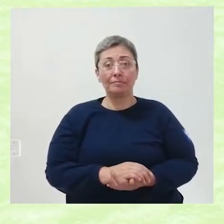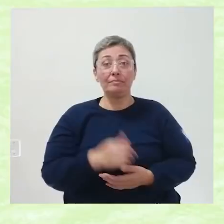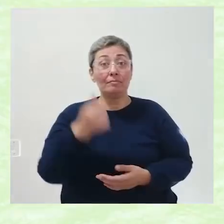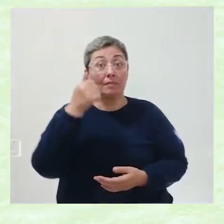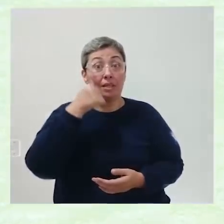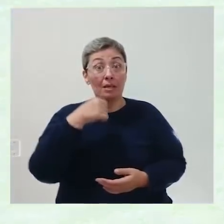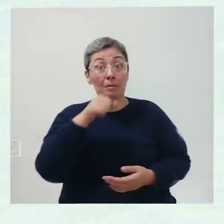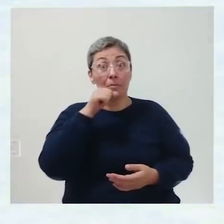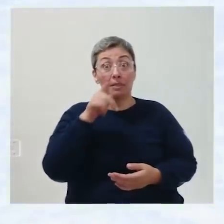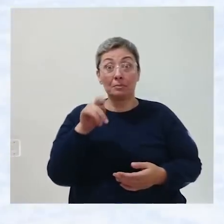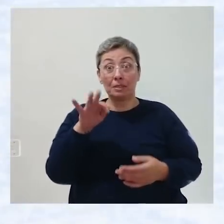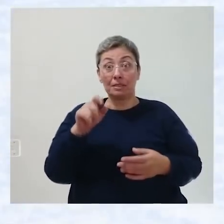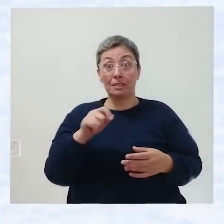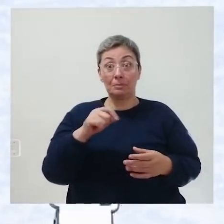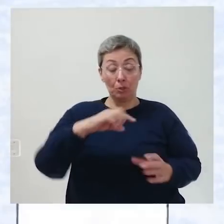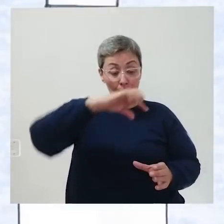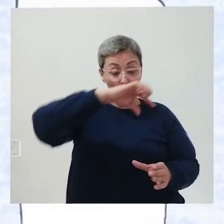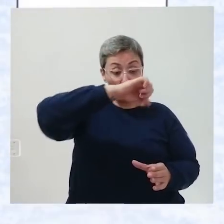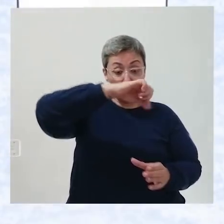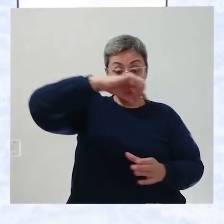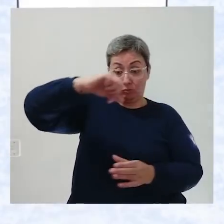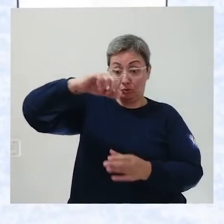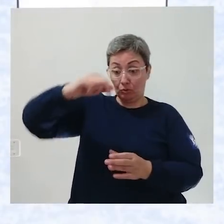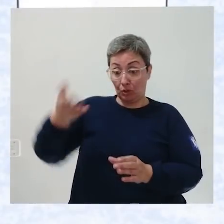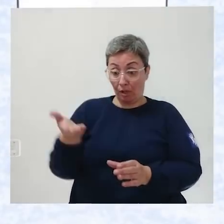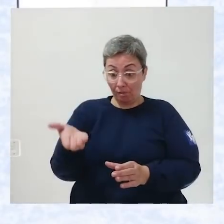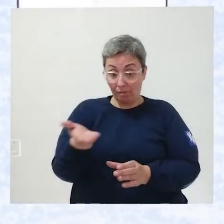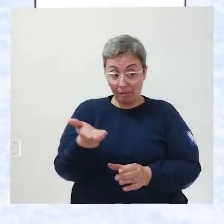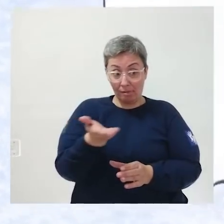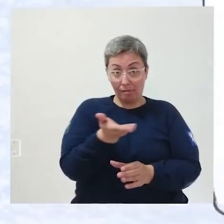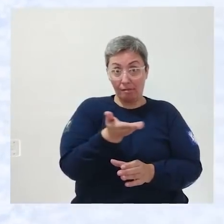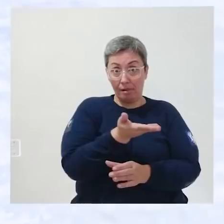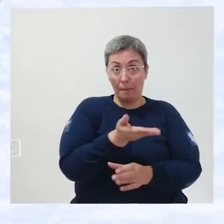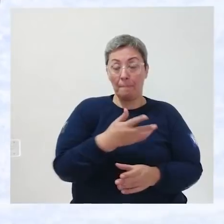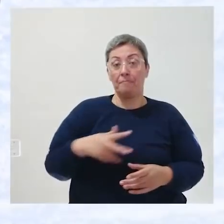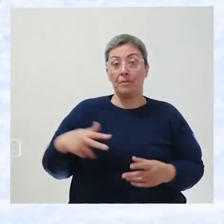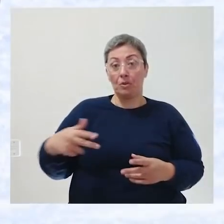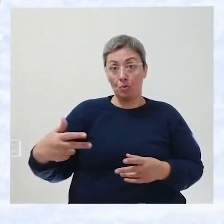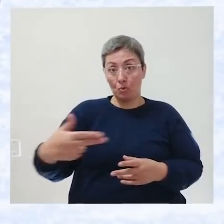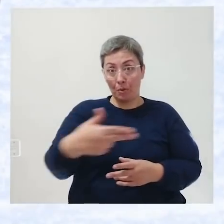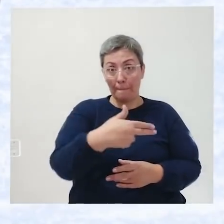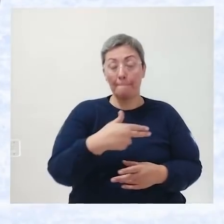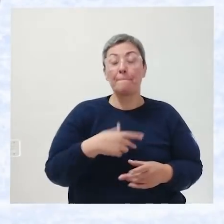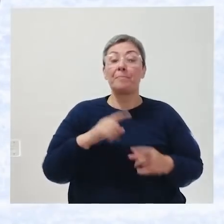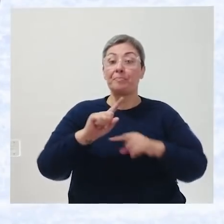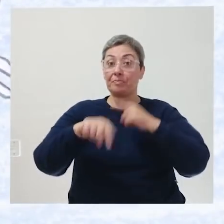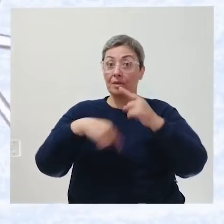dia. A mãe de Patrícia pegou 4 garrafas PET e cortou assim.